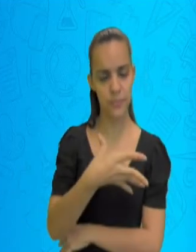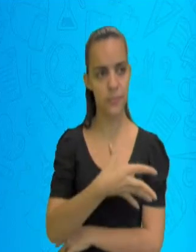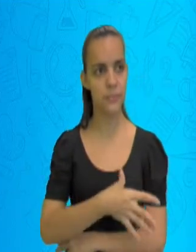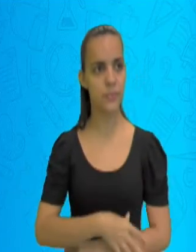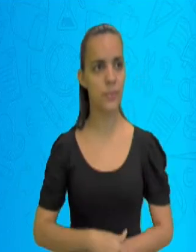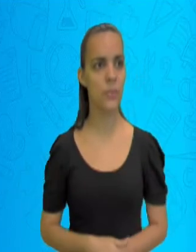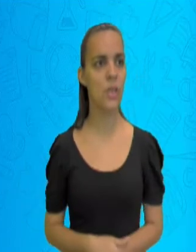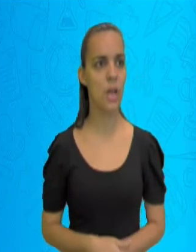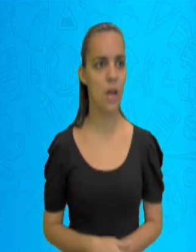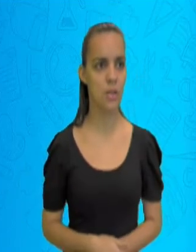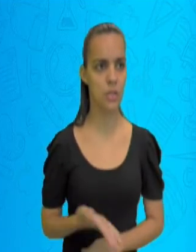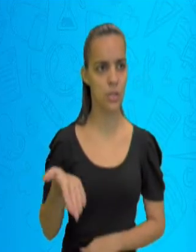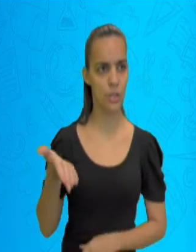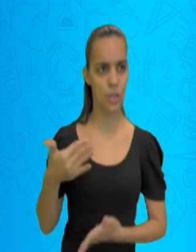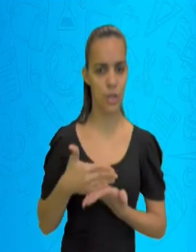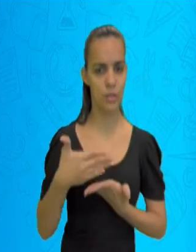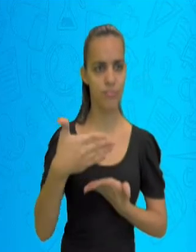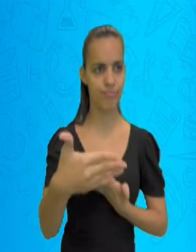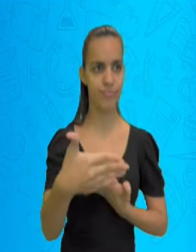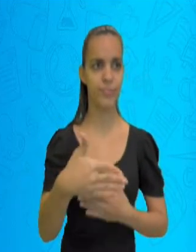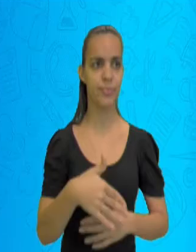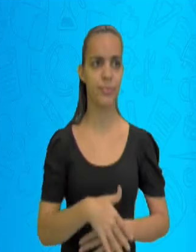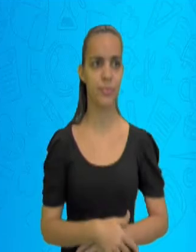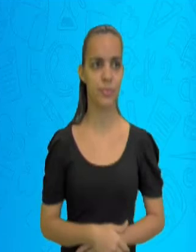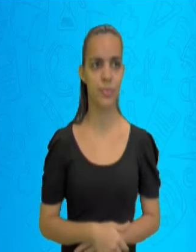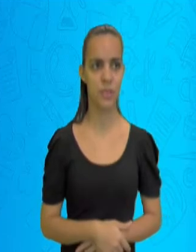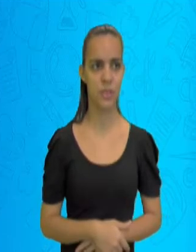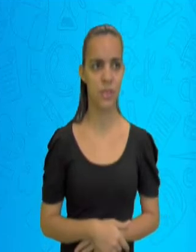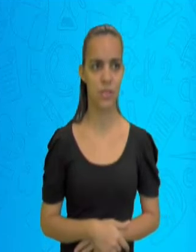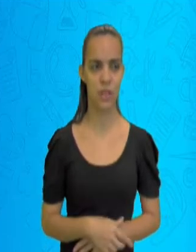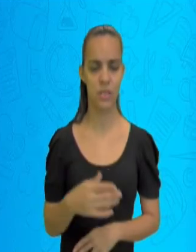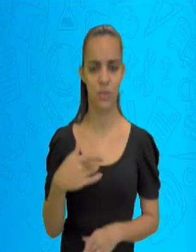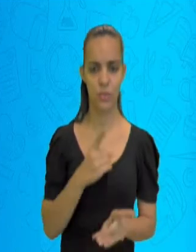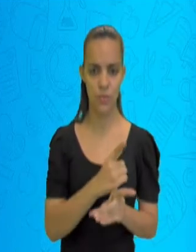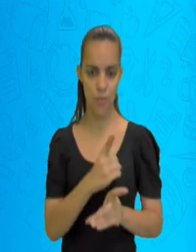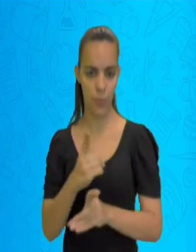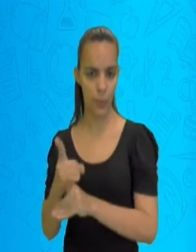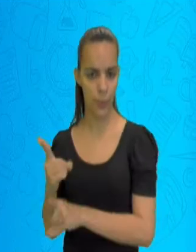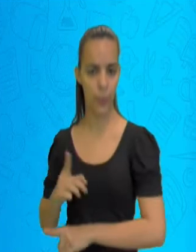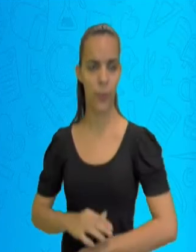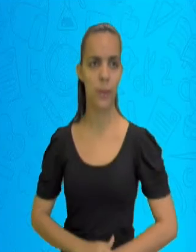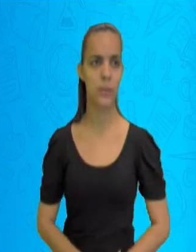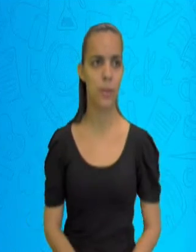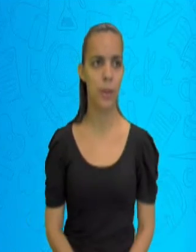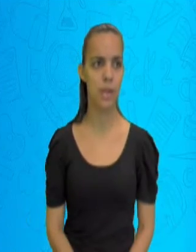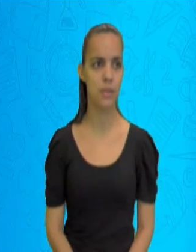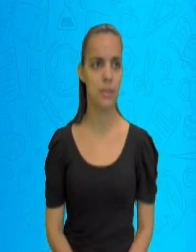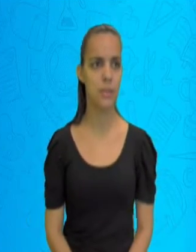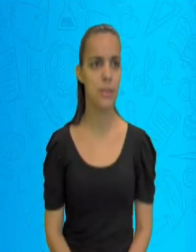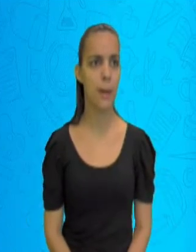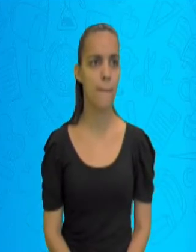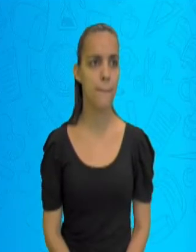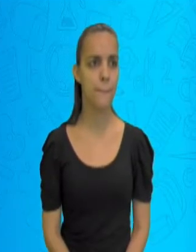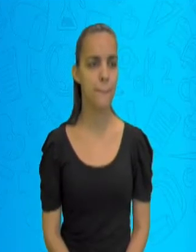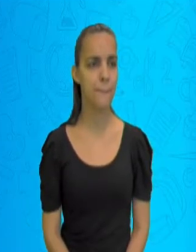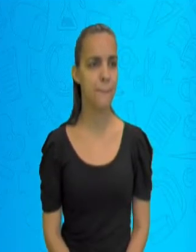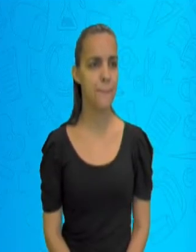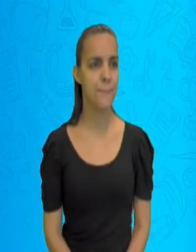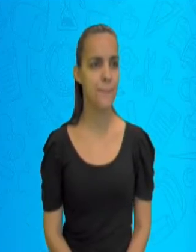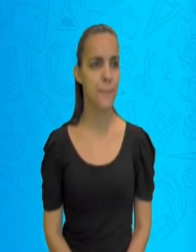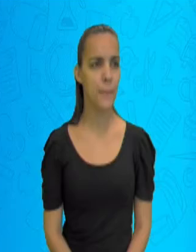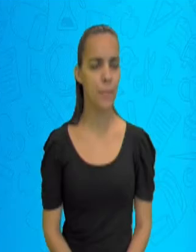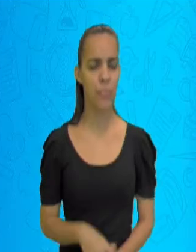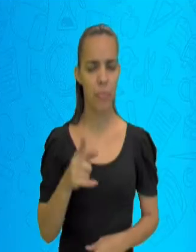que aconteceu a partir destas identificações, dessas descobertas.